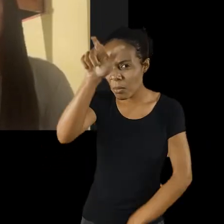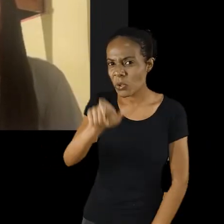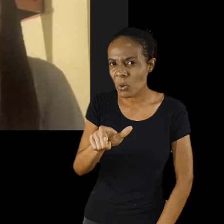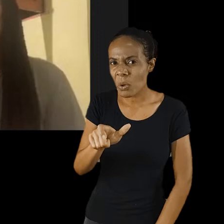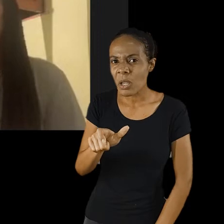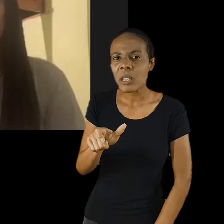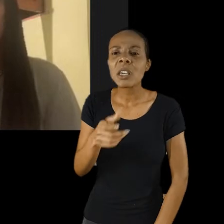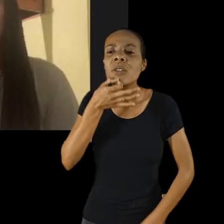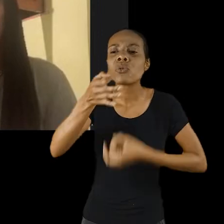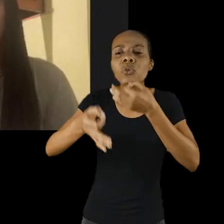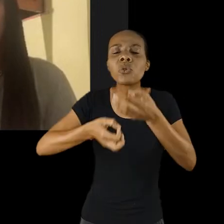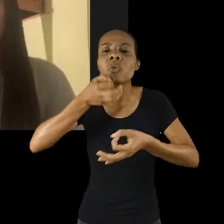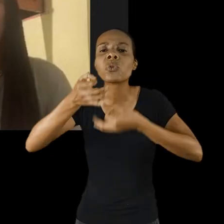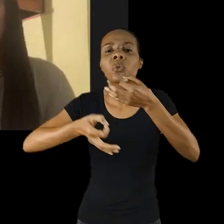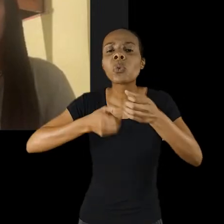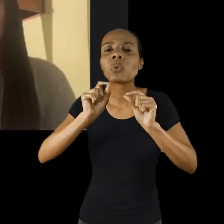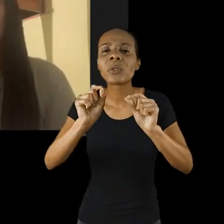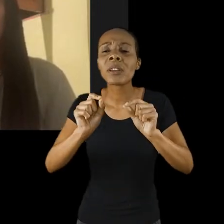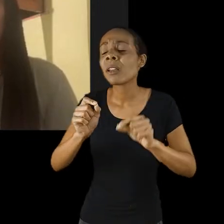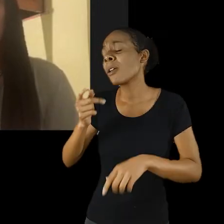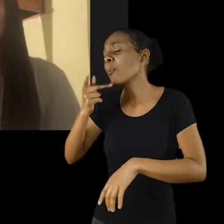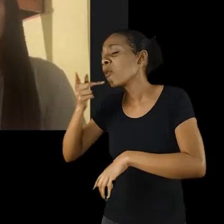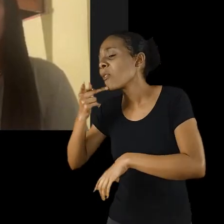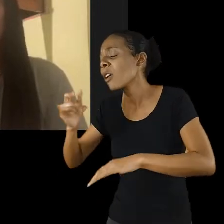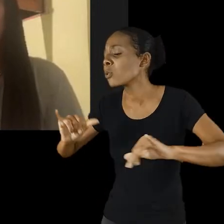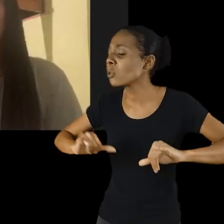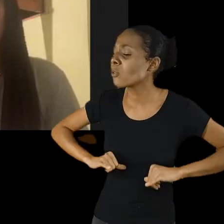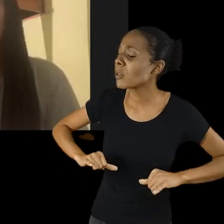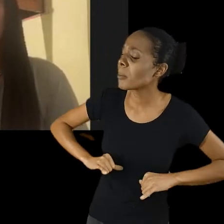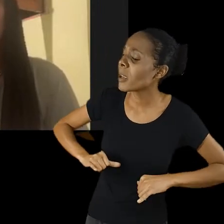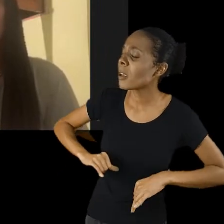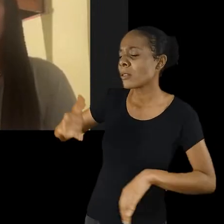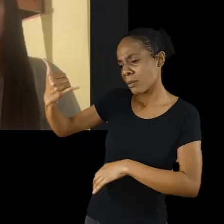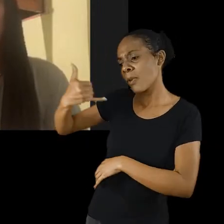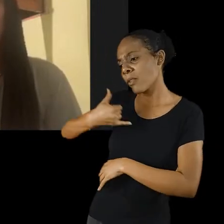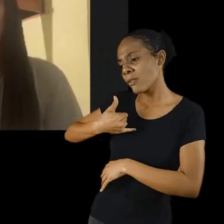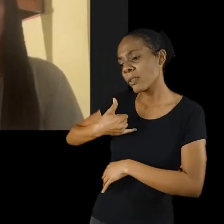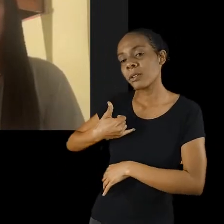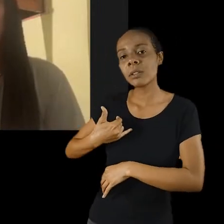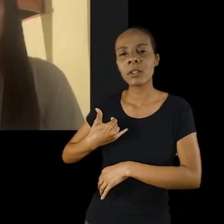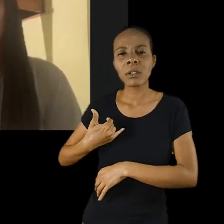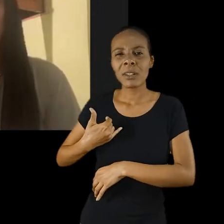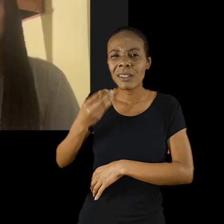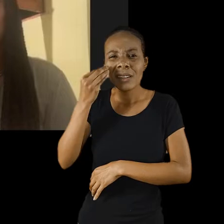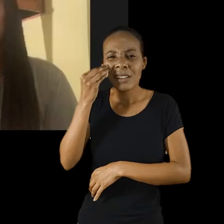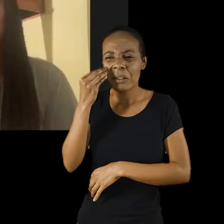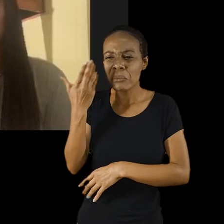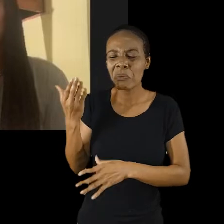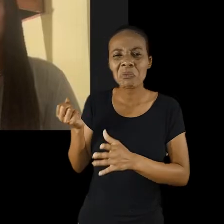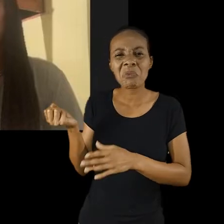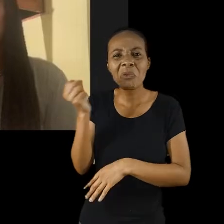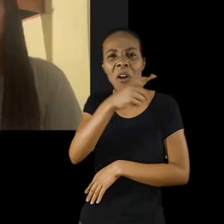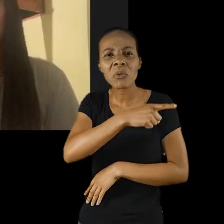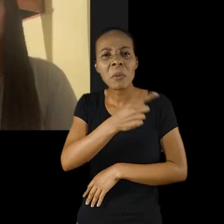Assim, fale um pouco da sua dor, diga para mim. E aí, tentando amar nesse veludo, nessa capa tão falsa, e acha que a gente não